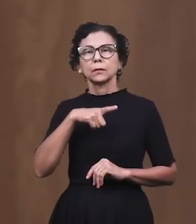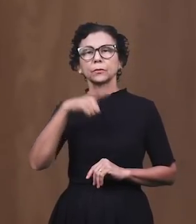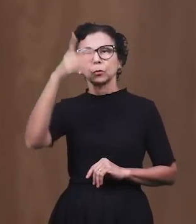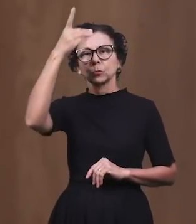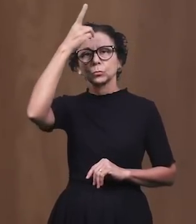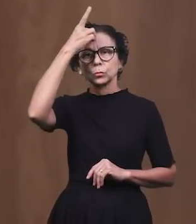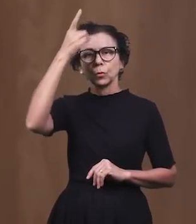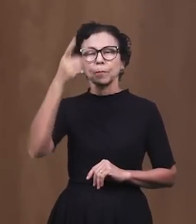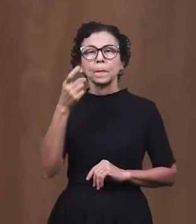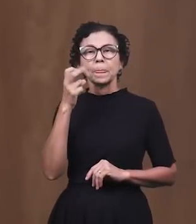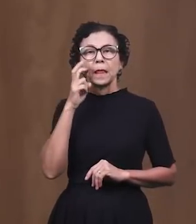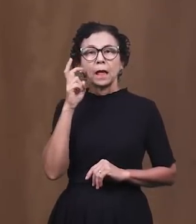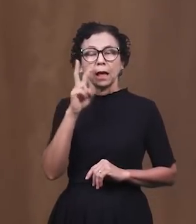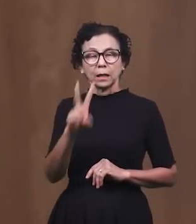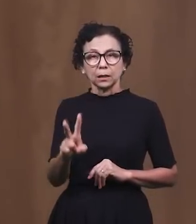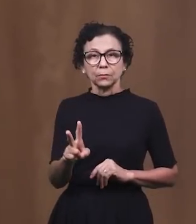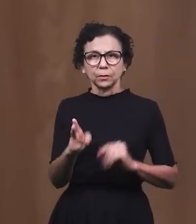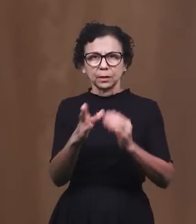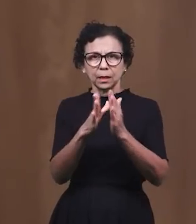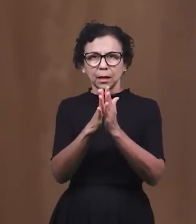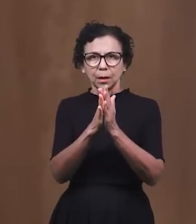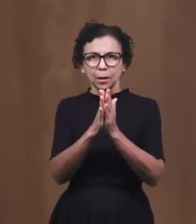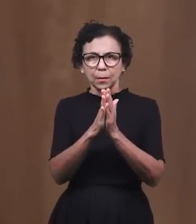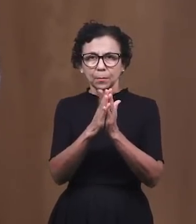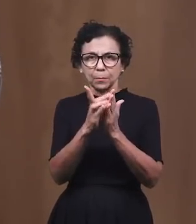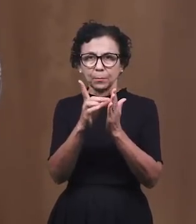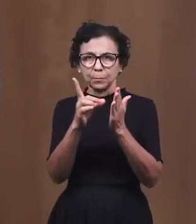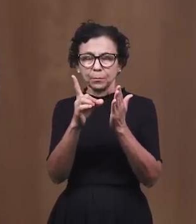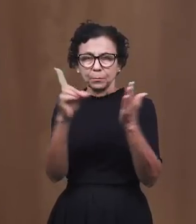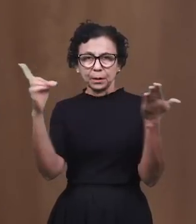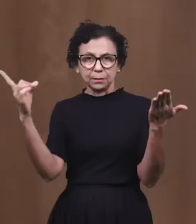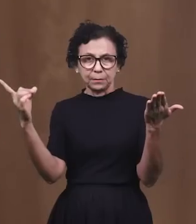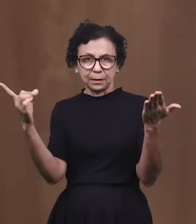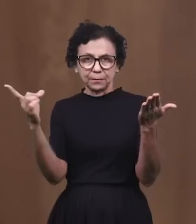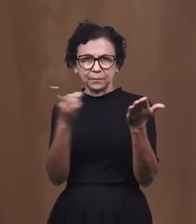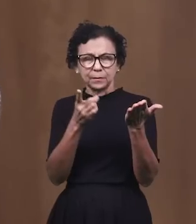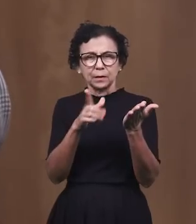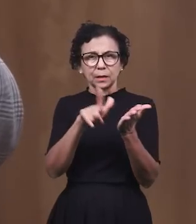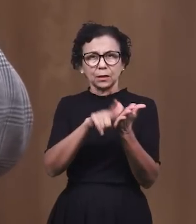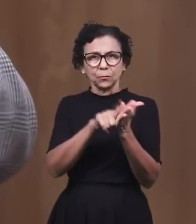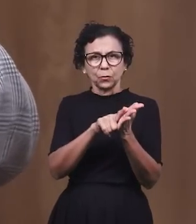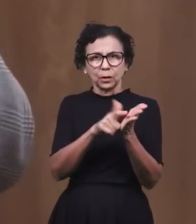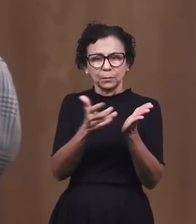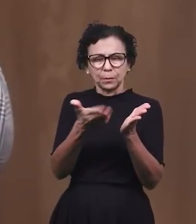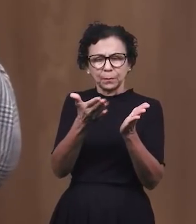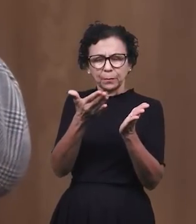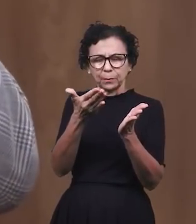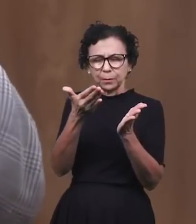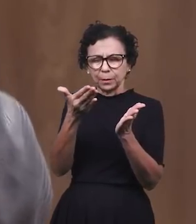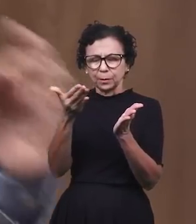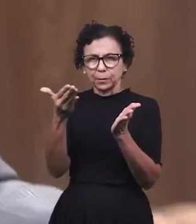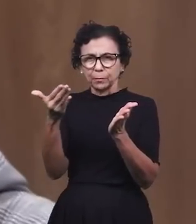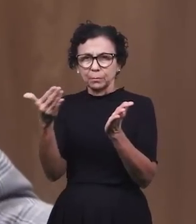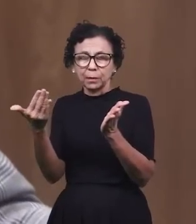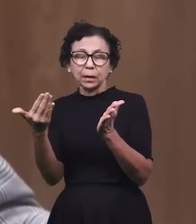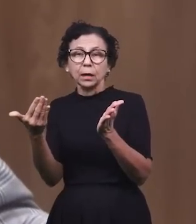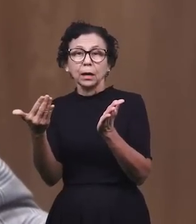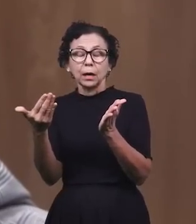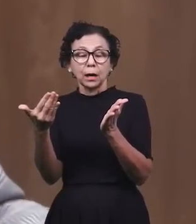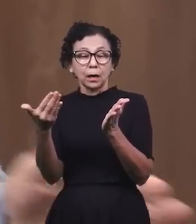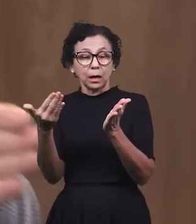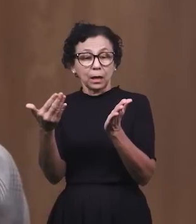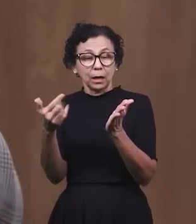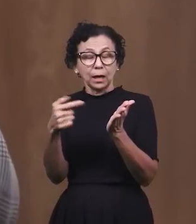cada folha branca daquela, saía milhares de folhas escritas em ouro. E ela entendeu que a